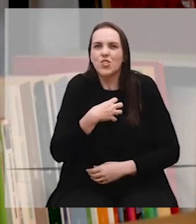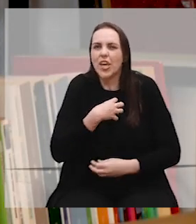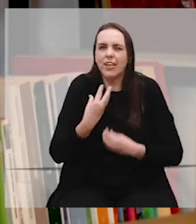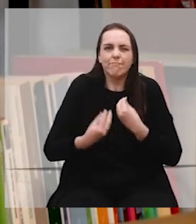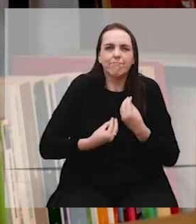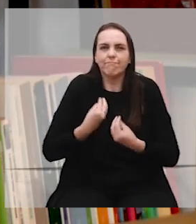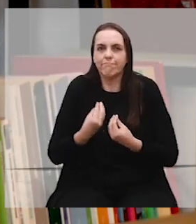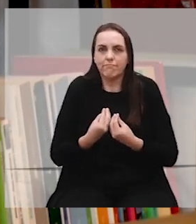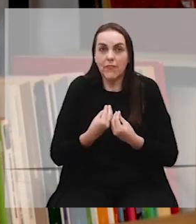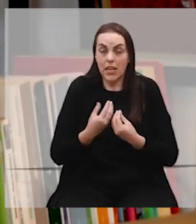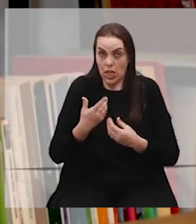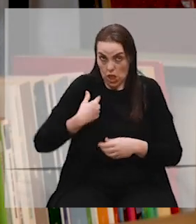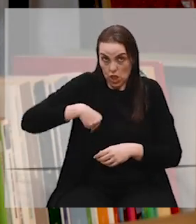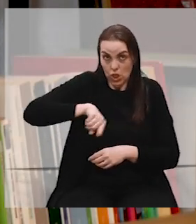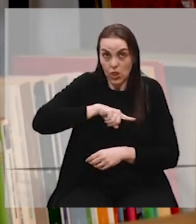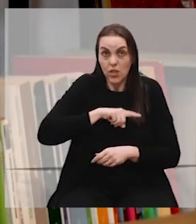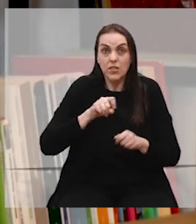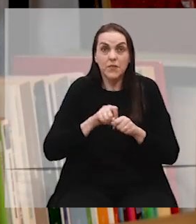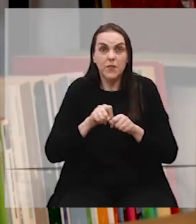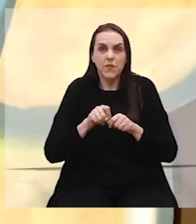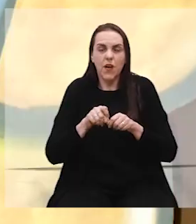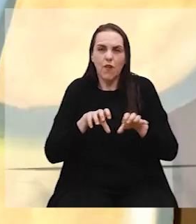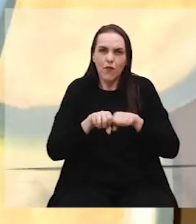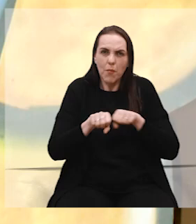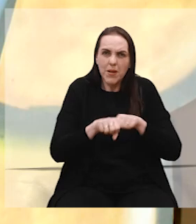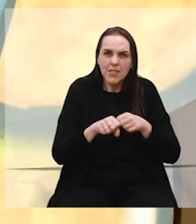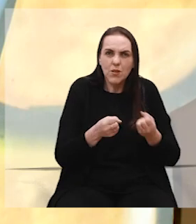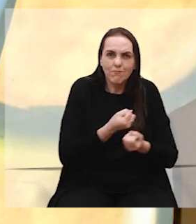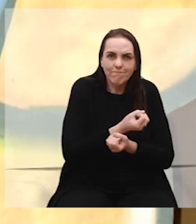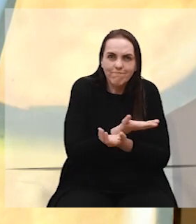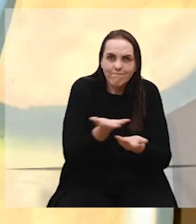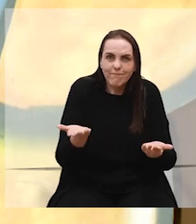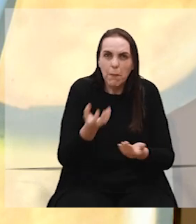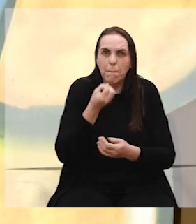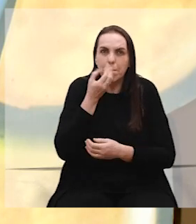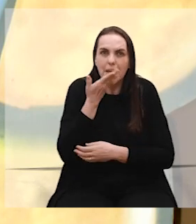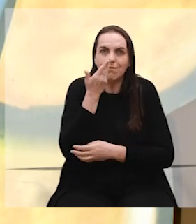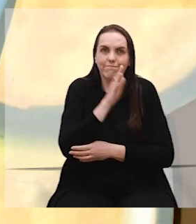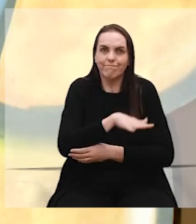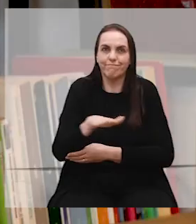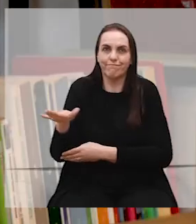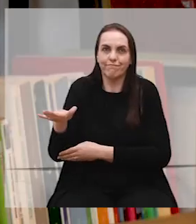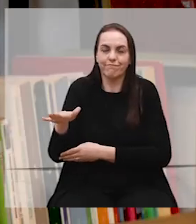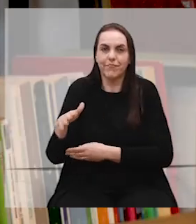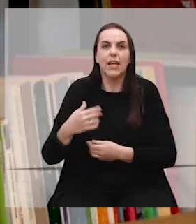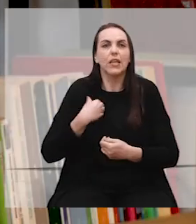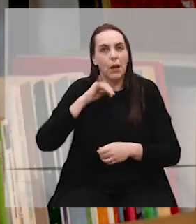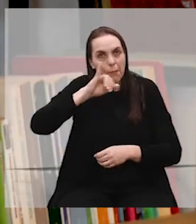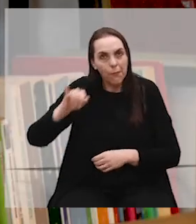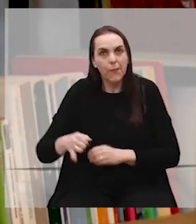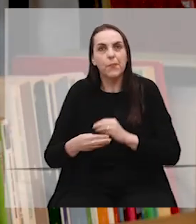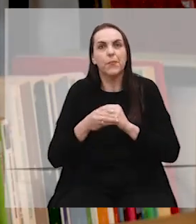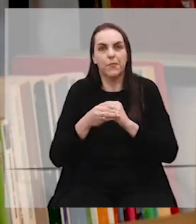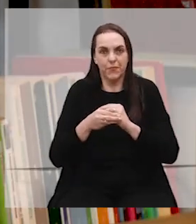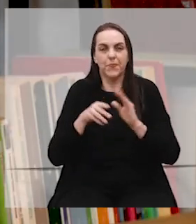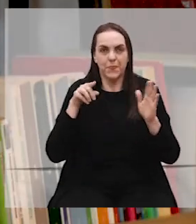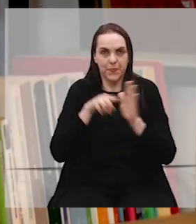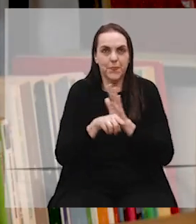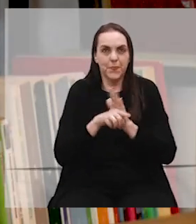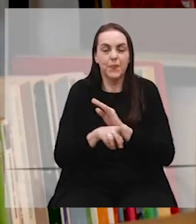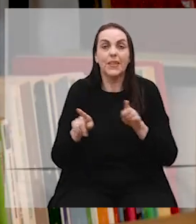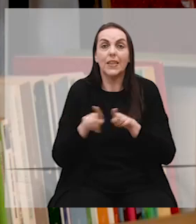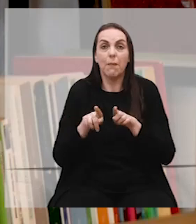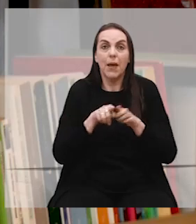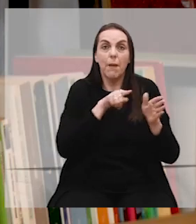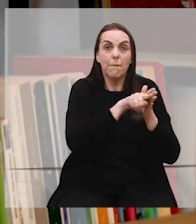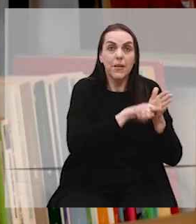de ser. Estamos formando bem essa garotada, e eu também aproveito para te perguntar, porque essa mesma pesquisa